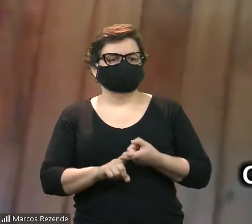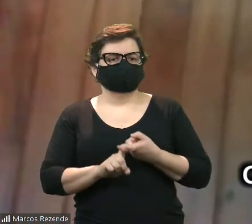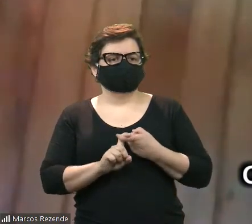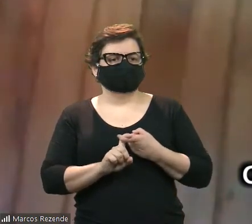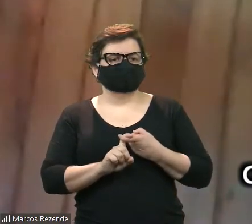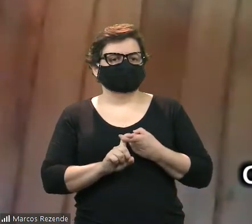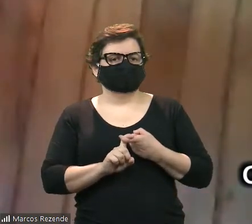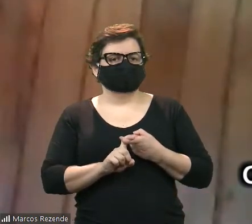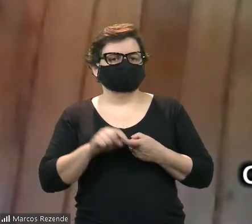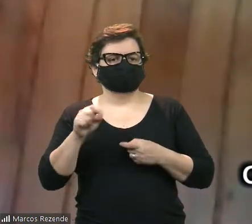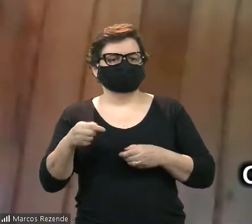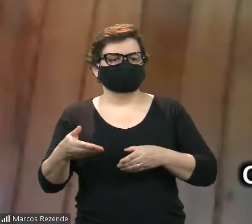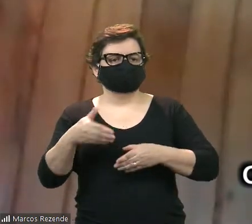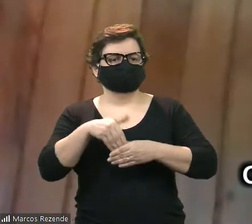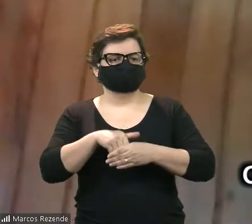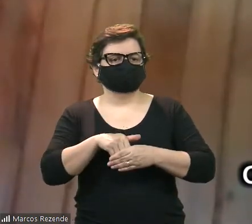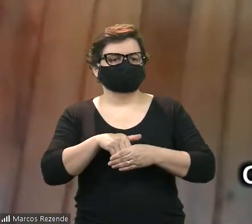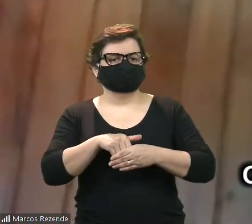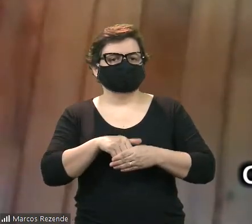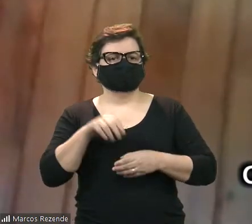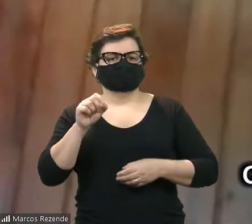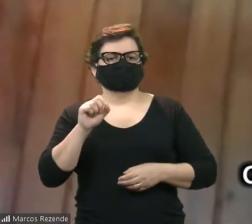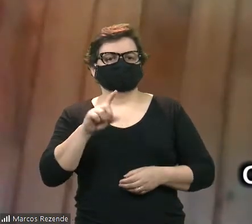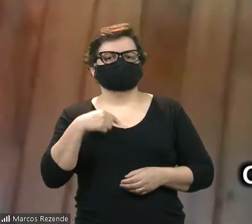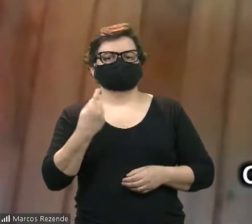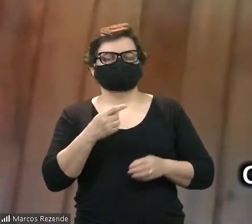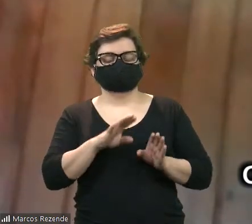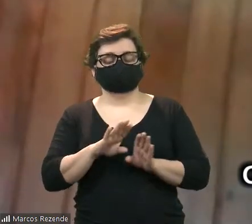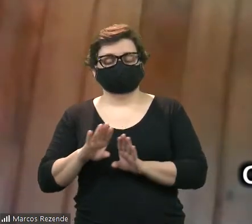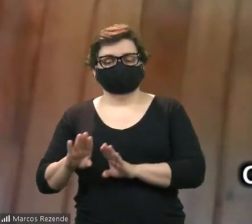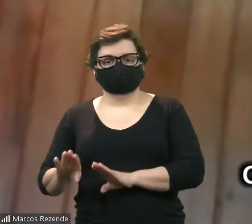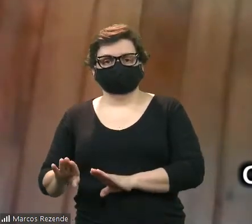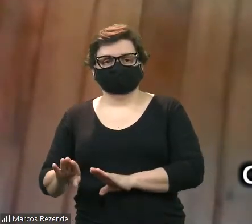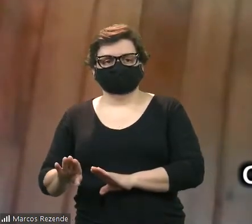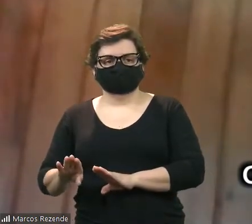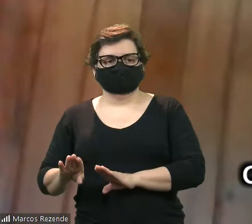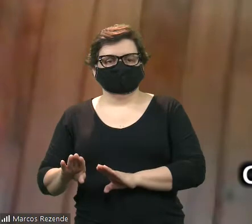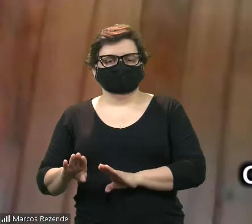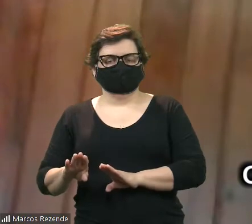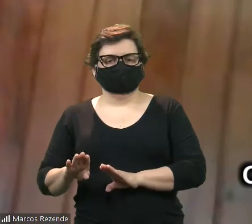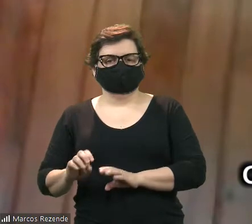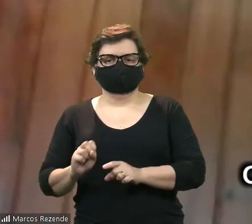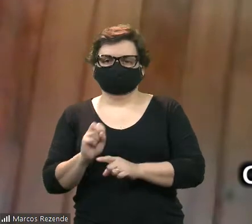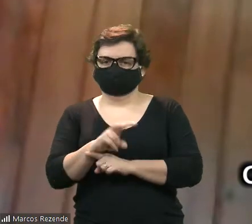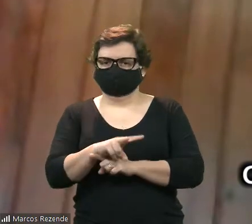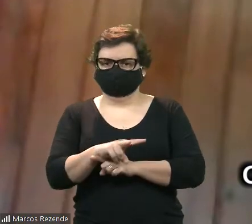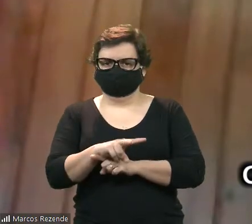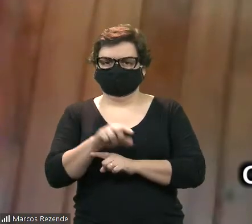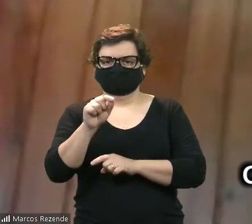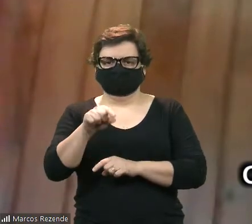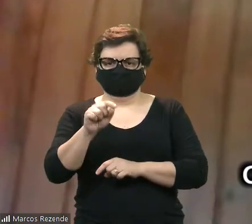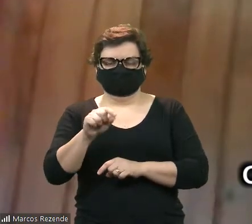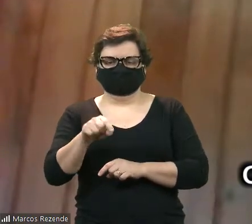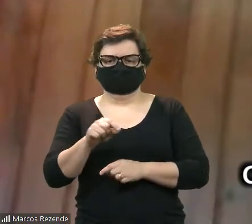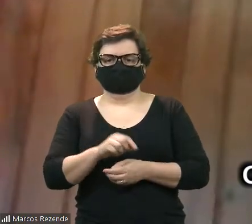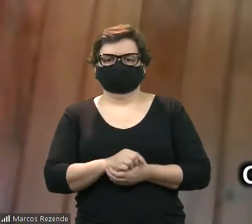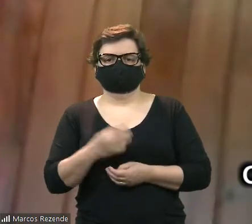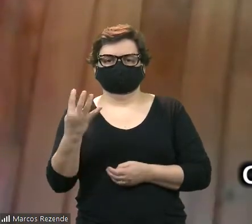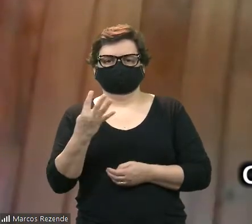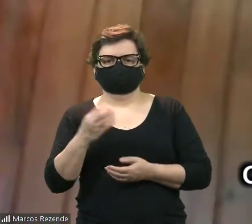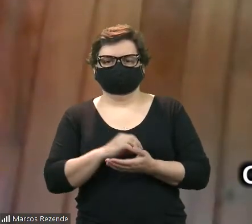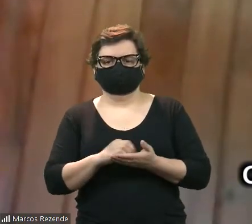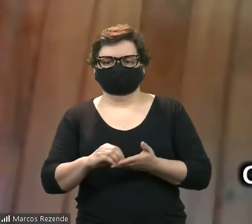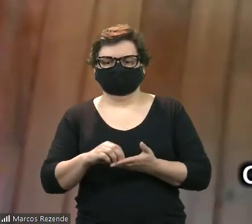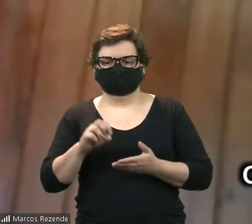suspendamos essa votação e que nós deixemos vago o cargo de quarto secretário e que,